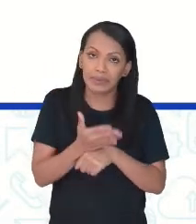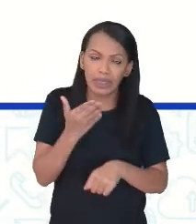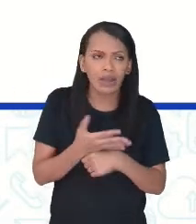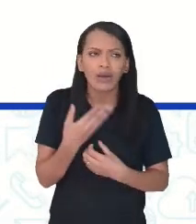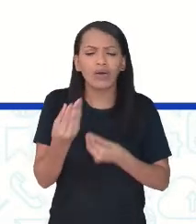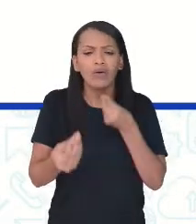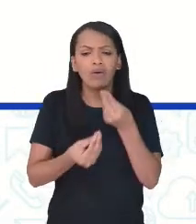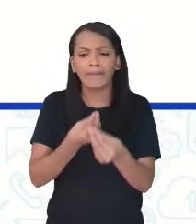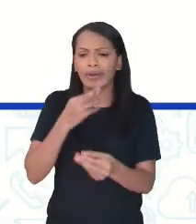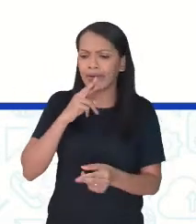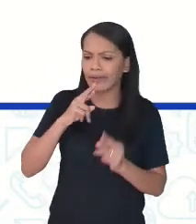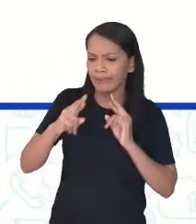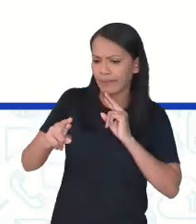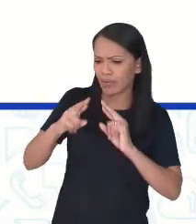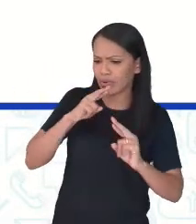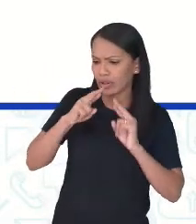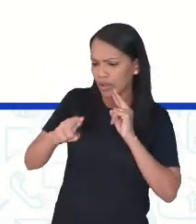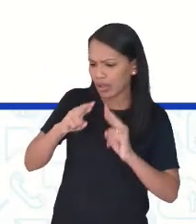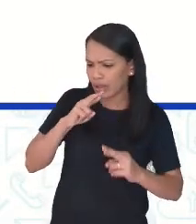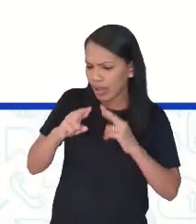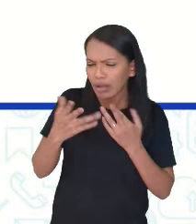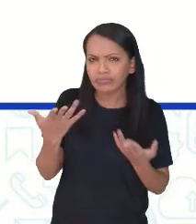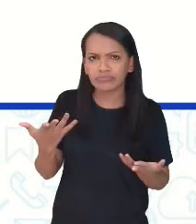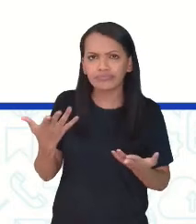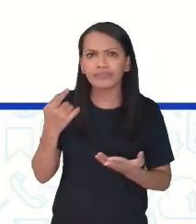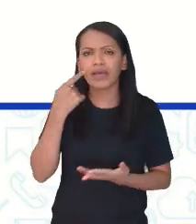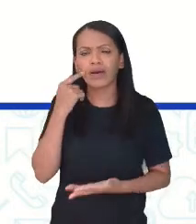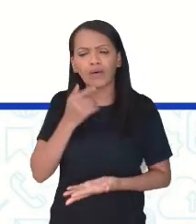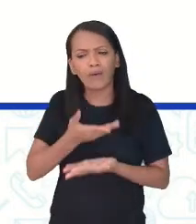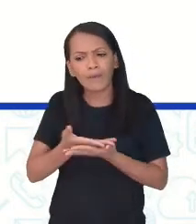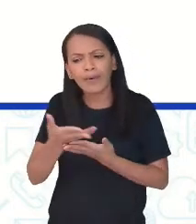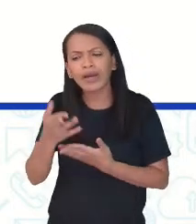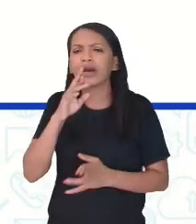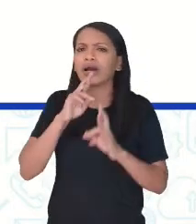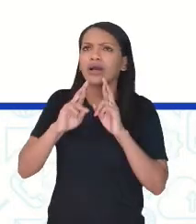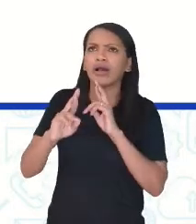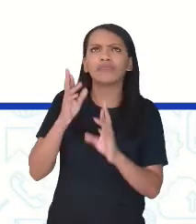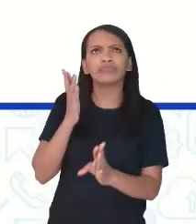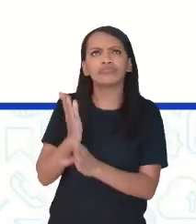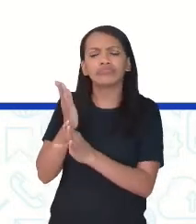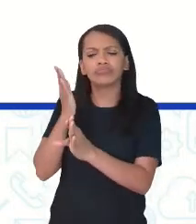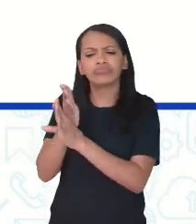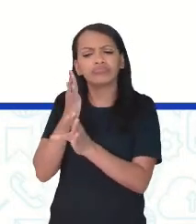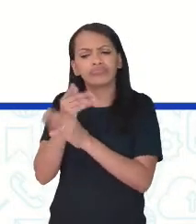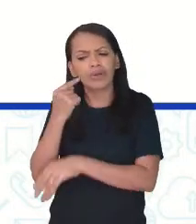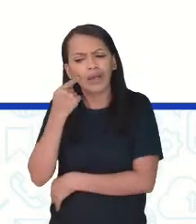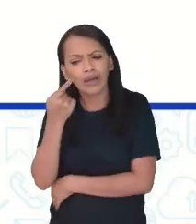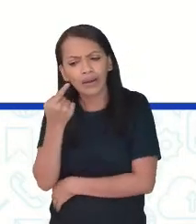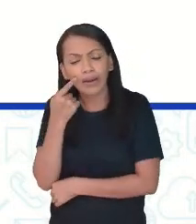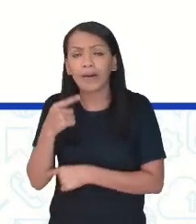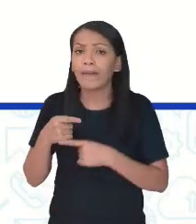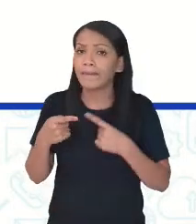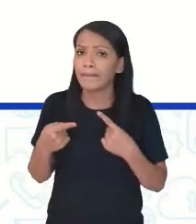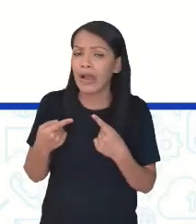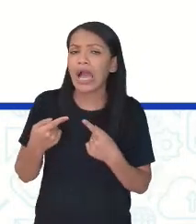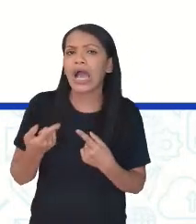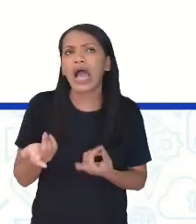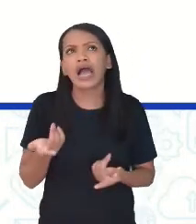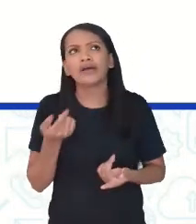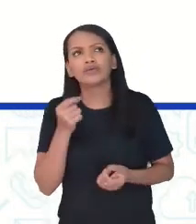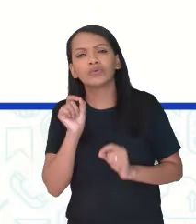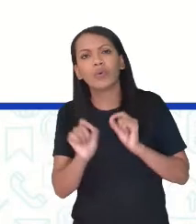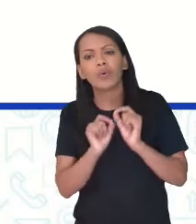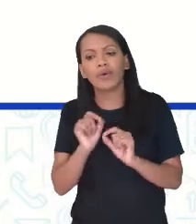soluções aí desses problemas, você começa a resolver seguindo esses passos, mas de uma forma